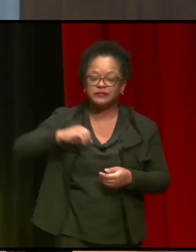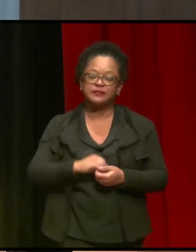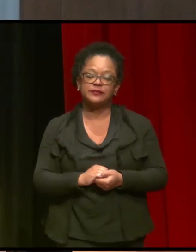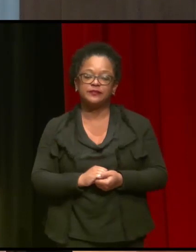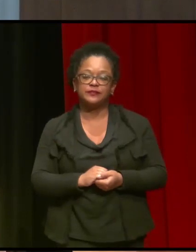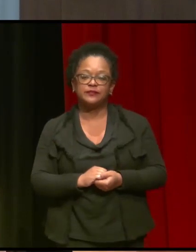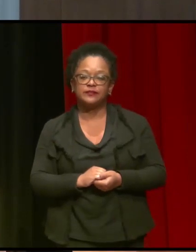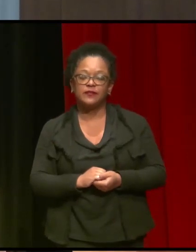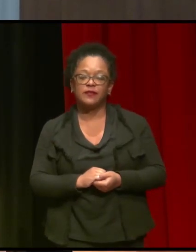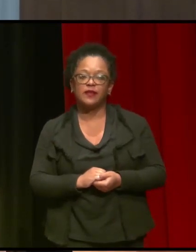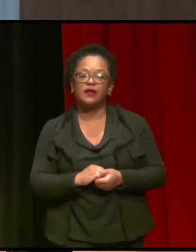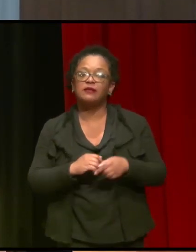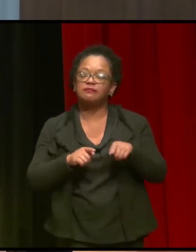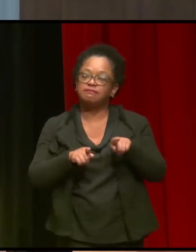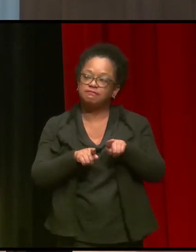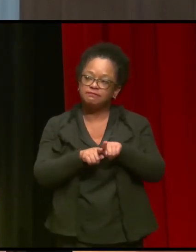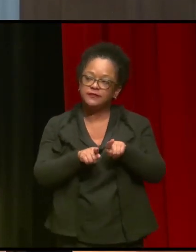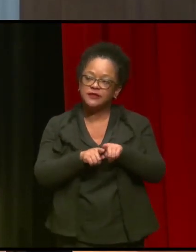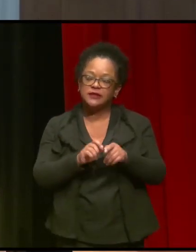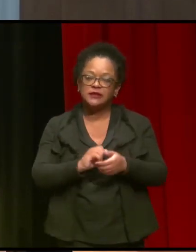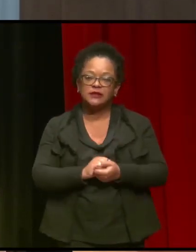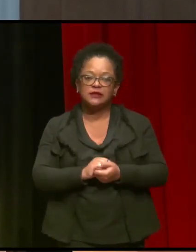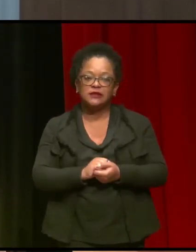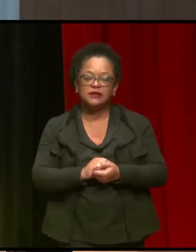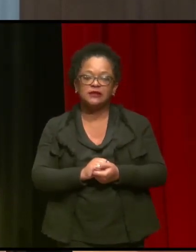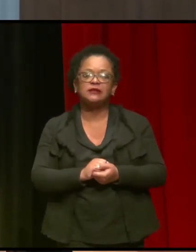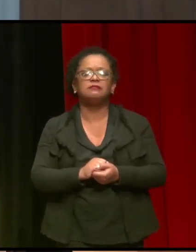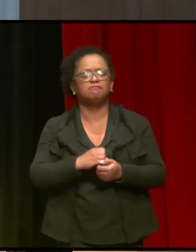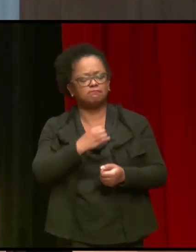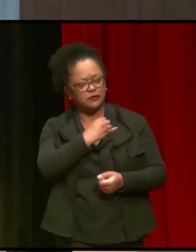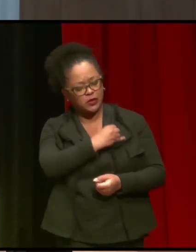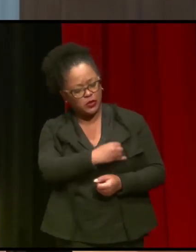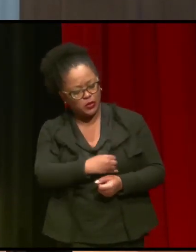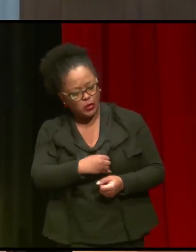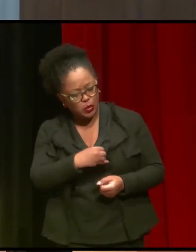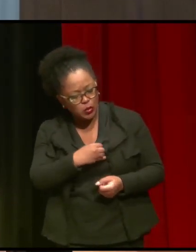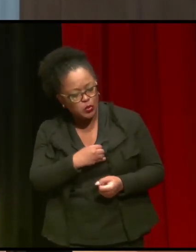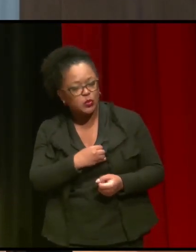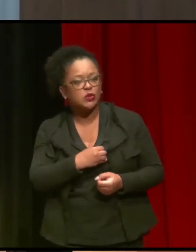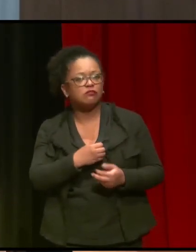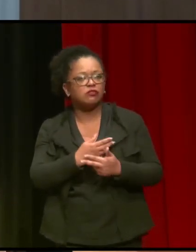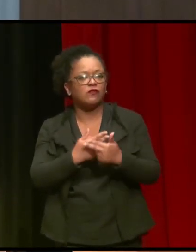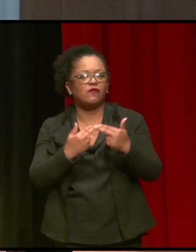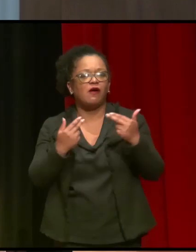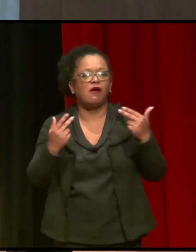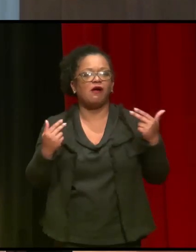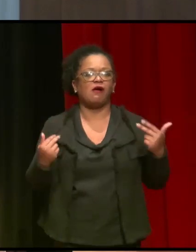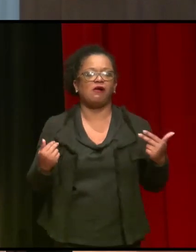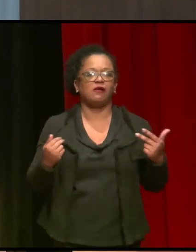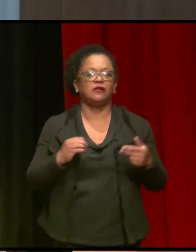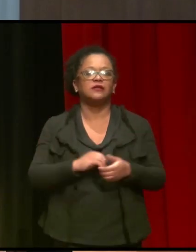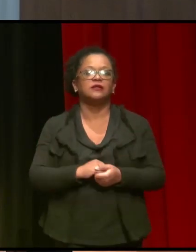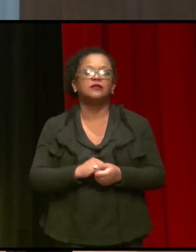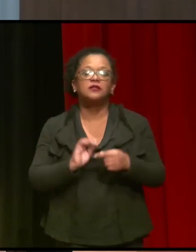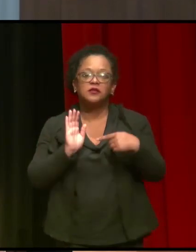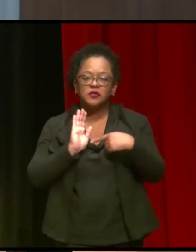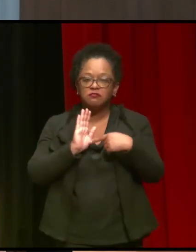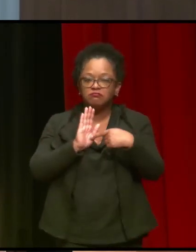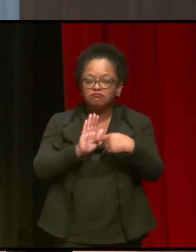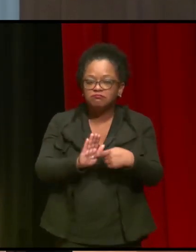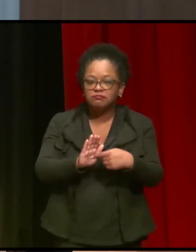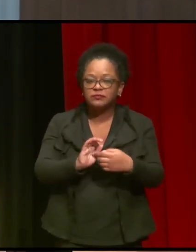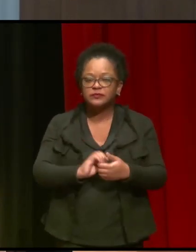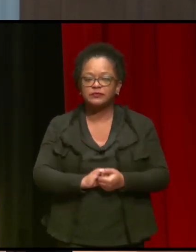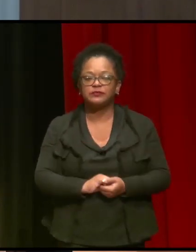E ele não usa muitas parábolas, na verdade não tem quase parábolas em João, mas se você vai em Lucas e Mateus, está cheio de parábola. São outras formas de